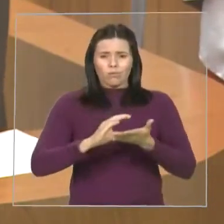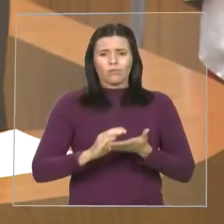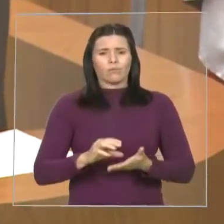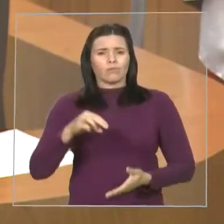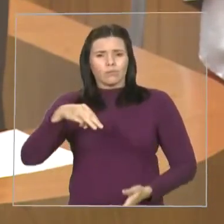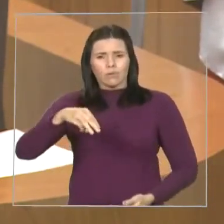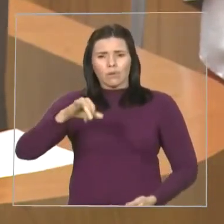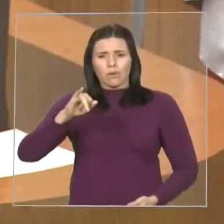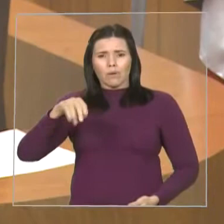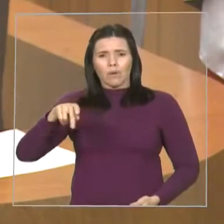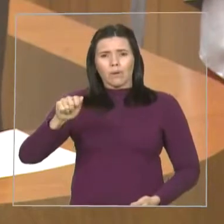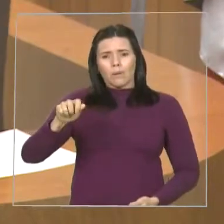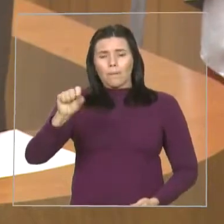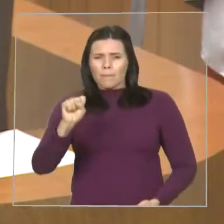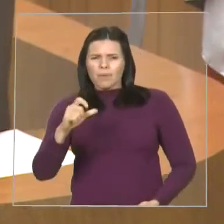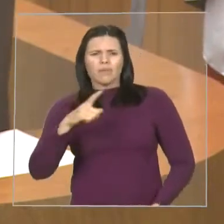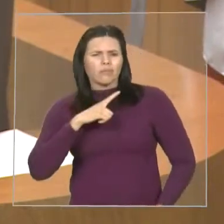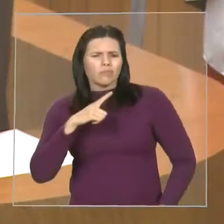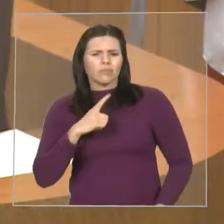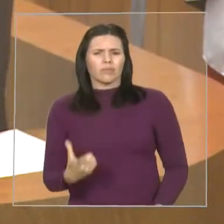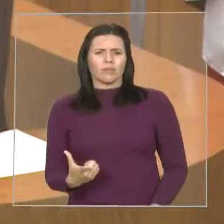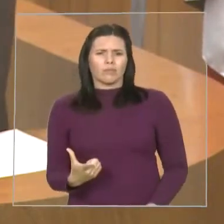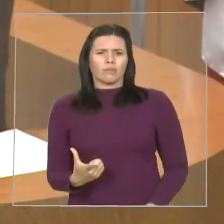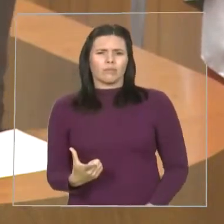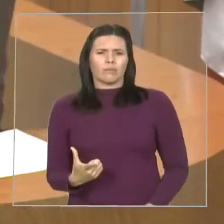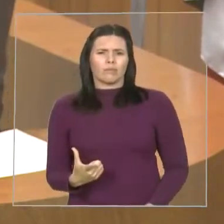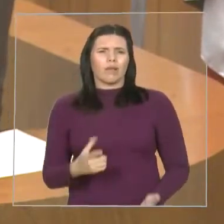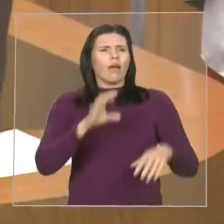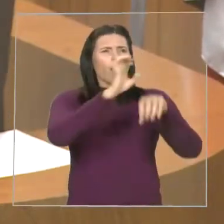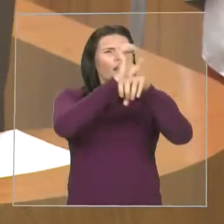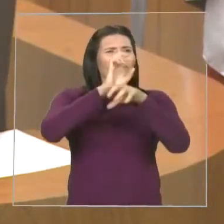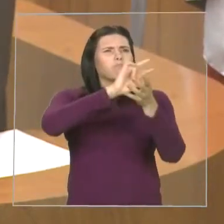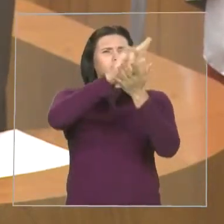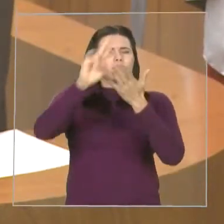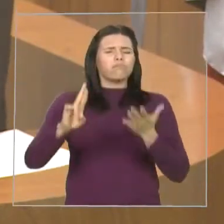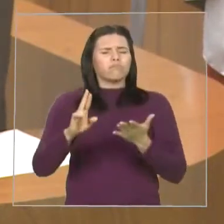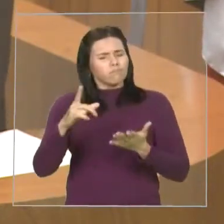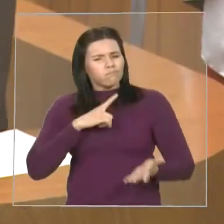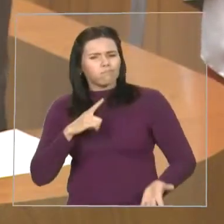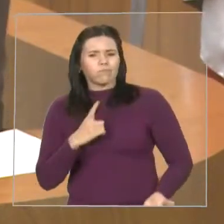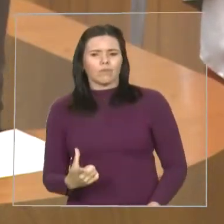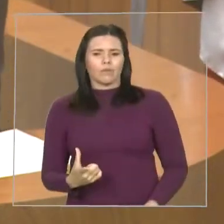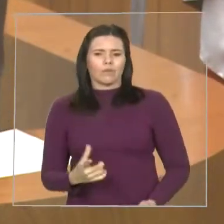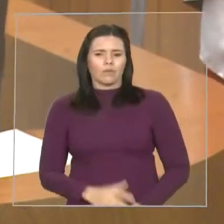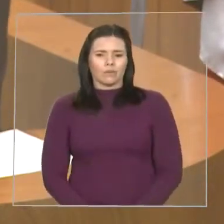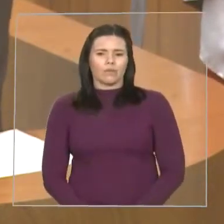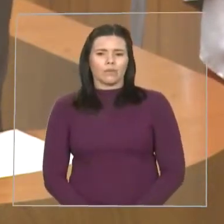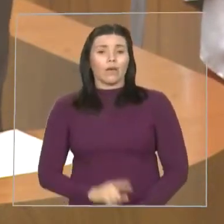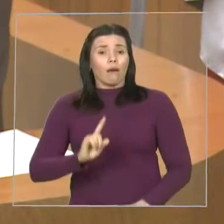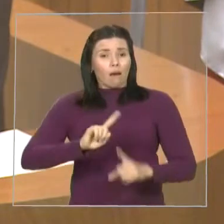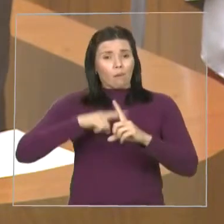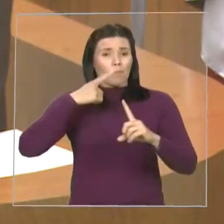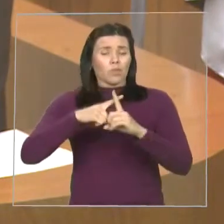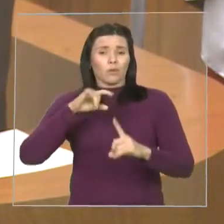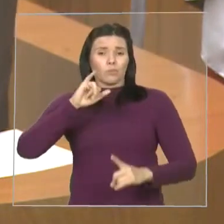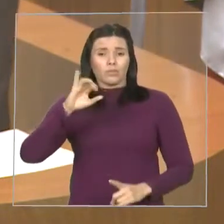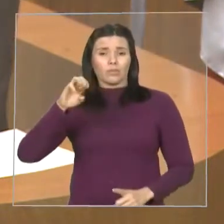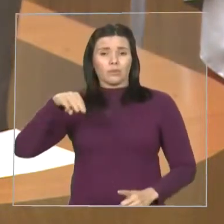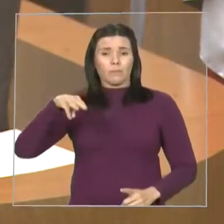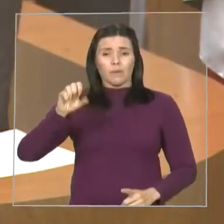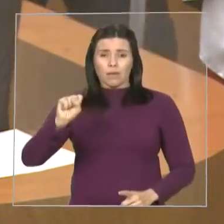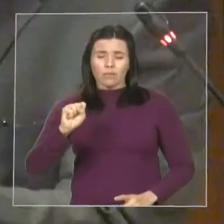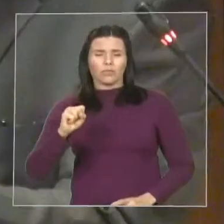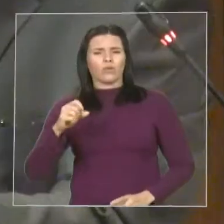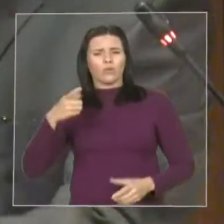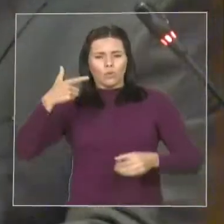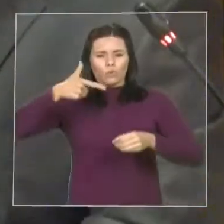Gerais tem? Por que nós vamos abrir? Aumentamos o ICMS do combustível, aumentamos o ICMS da energia. E a